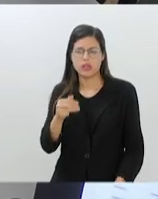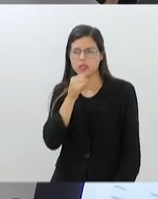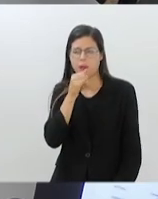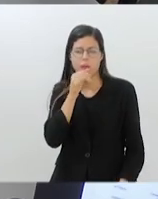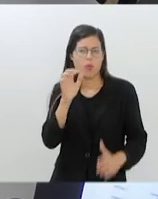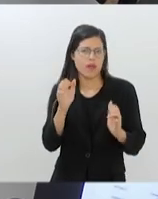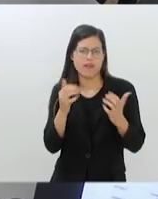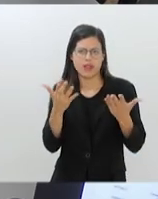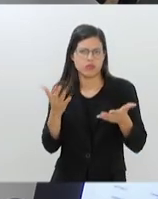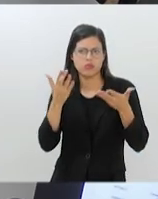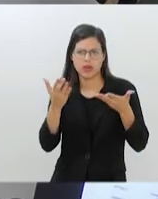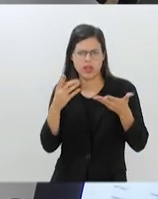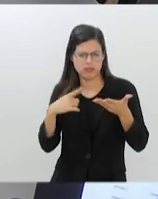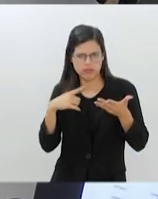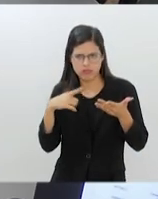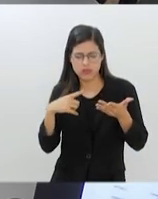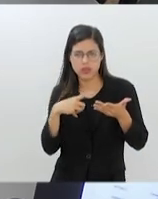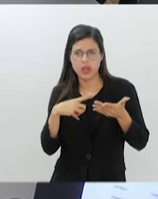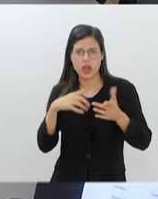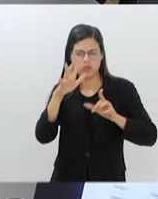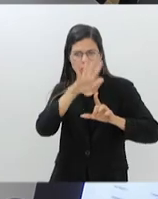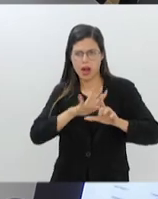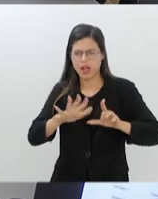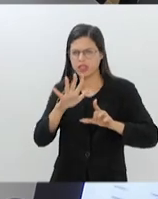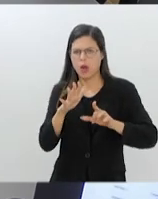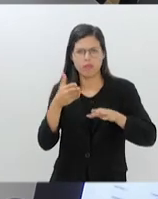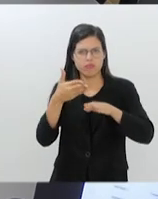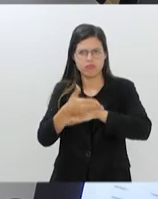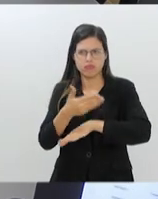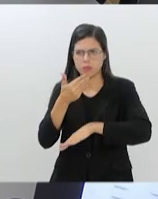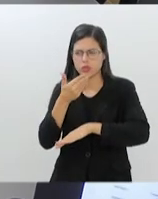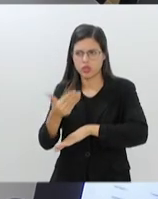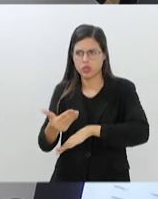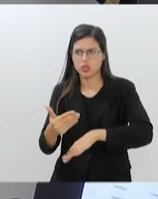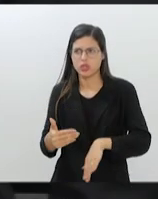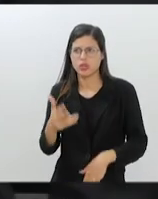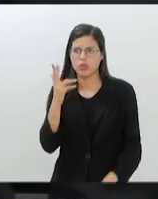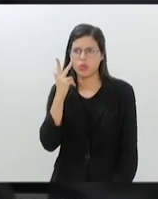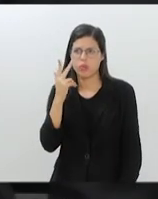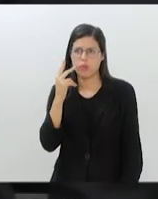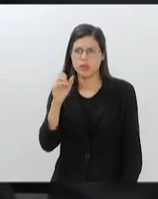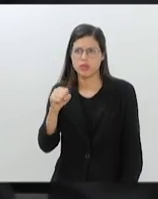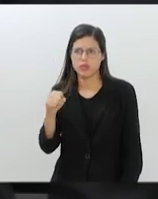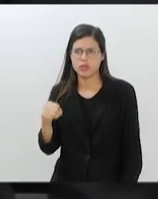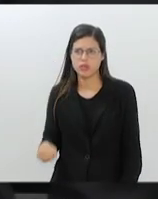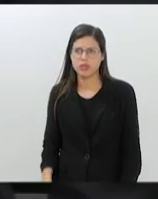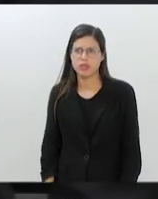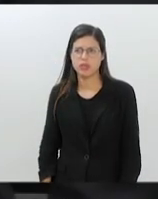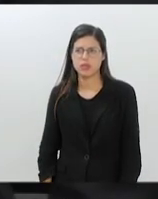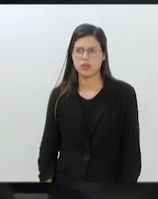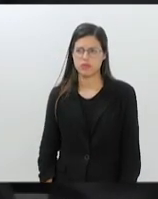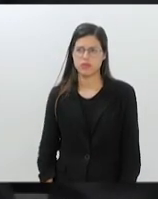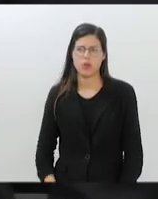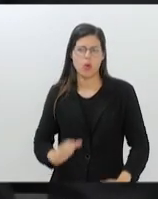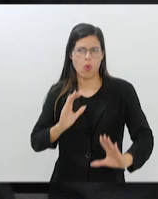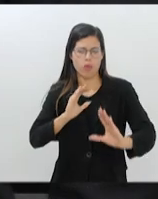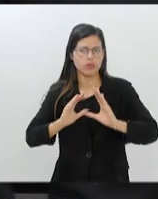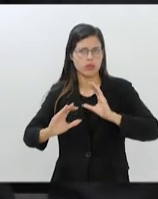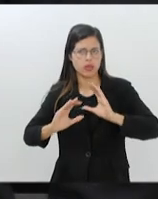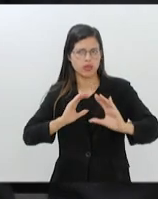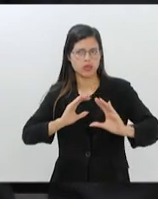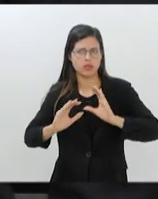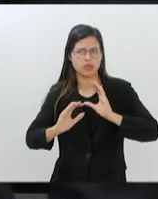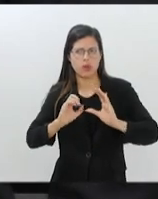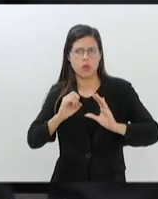como é que é feito tem um canal aberto que eles dão entrada na Proposta no pedido desse Patrocínio Normalmente sim rece via comunicação